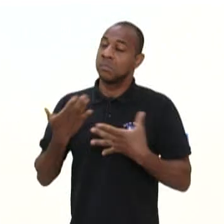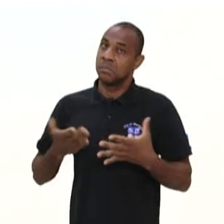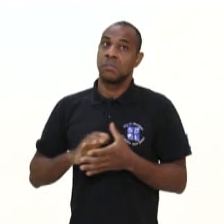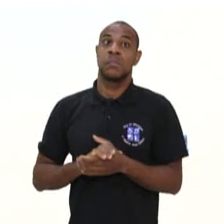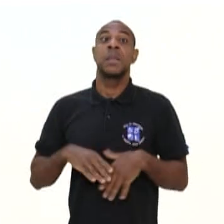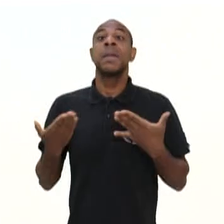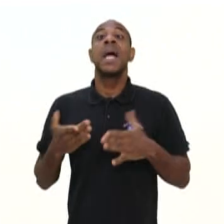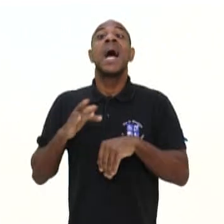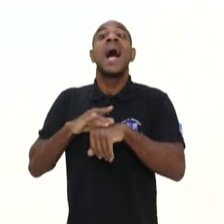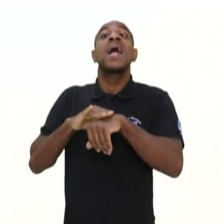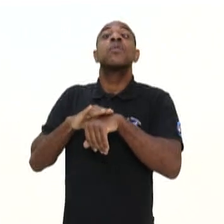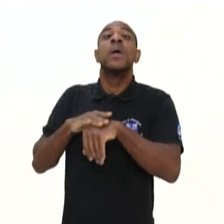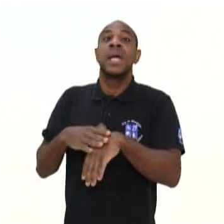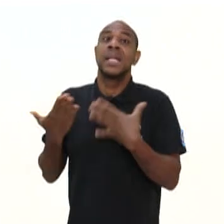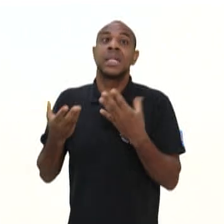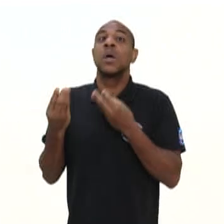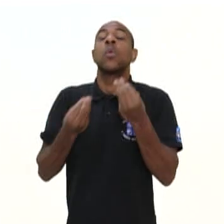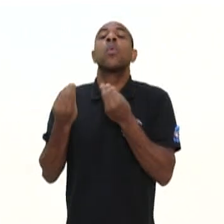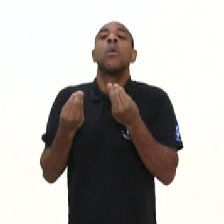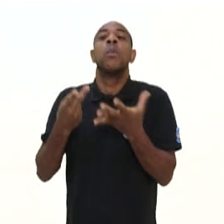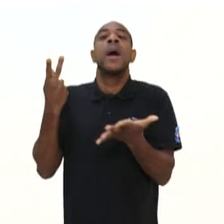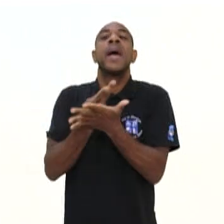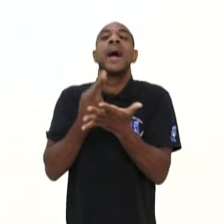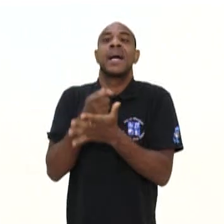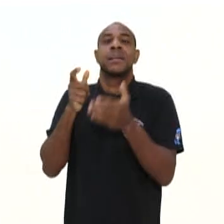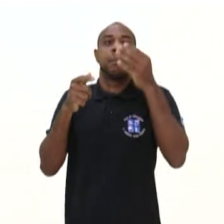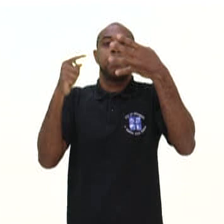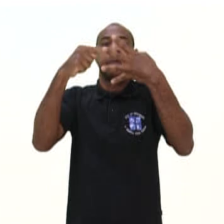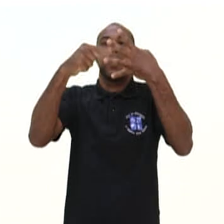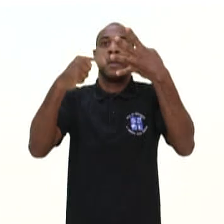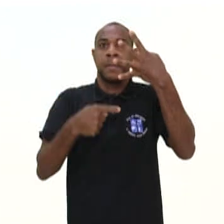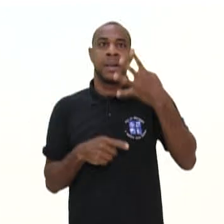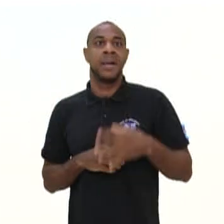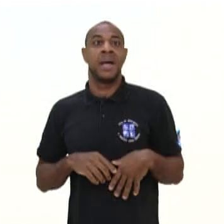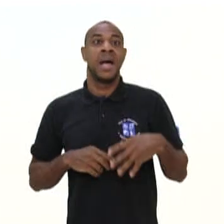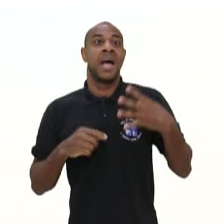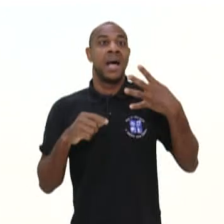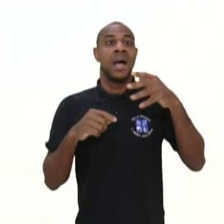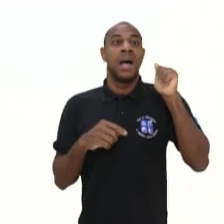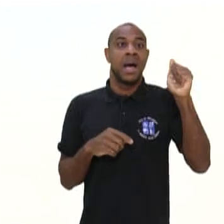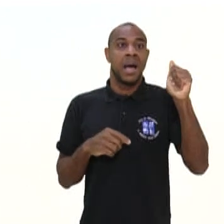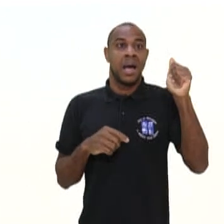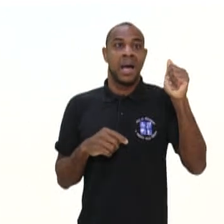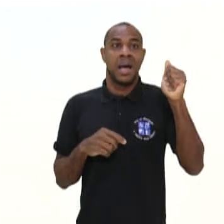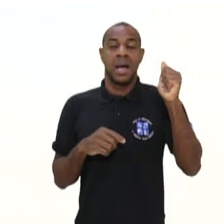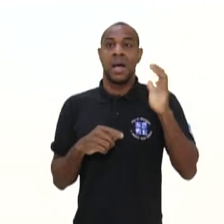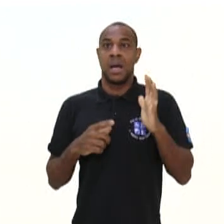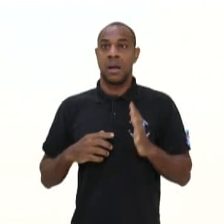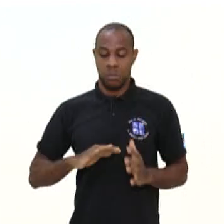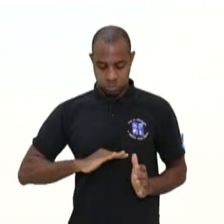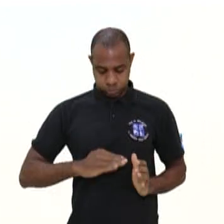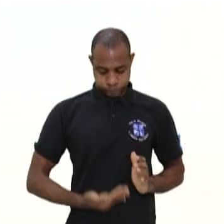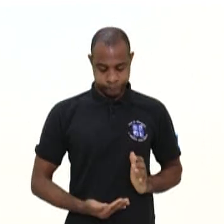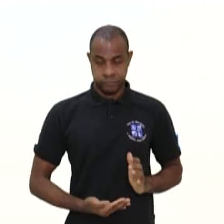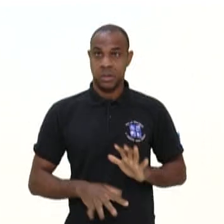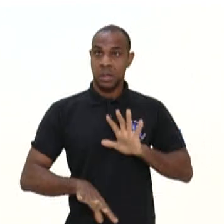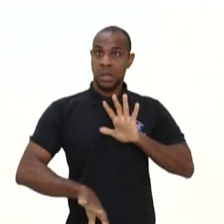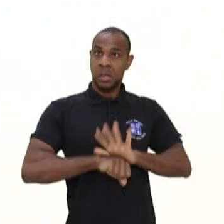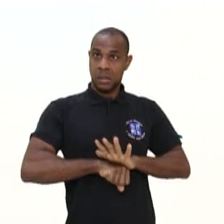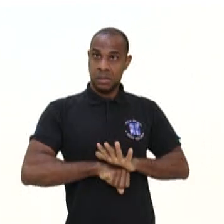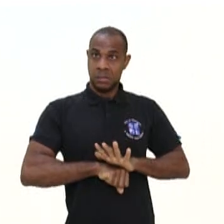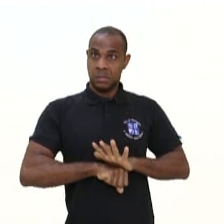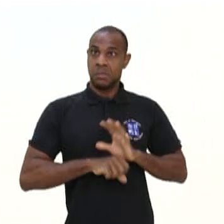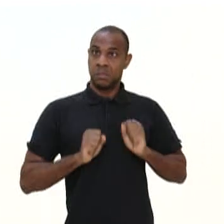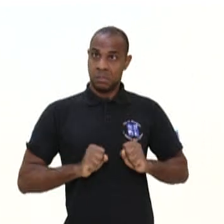a alternativa incorreta. Letra A AIDS é também transmitida da mãe para o filho durante a gravidez.